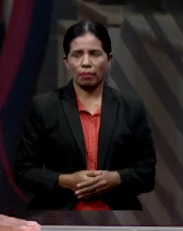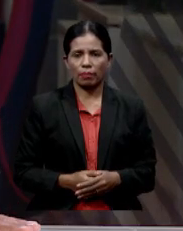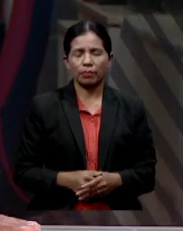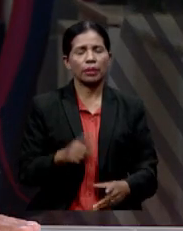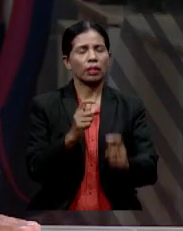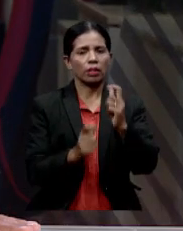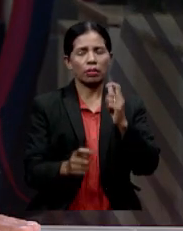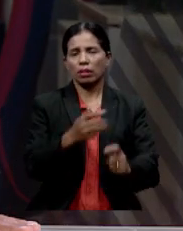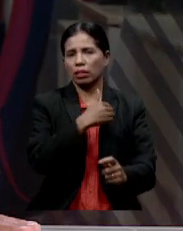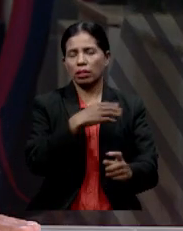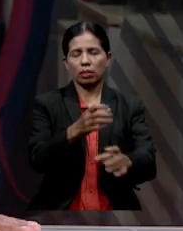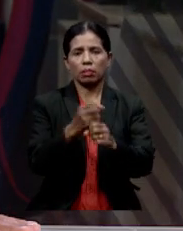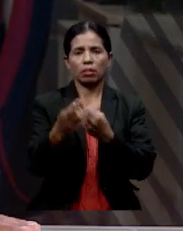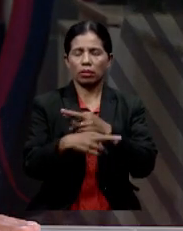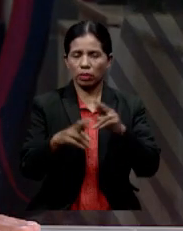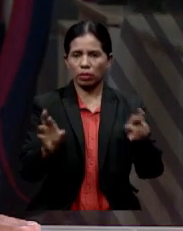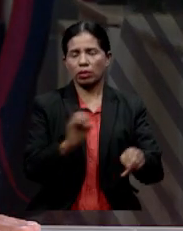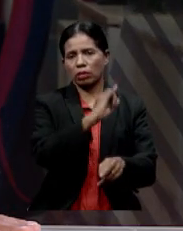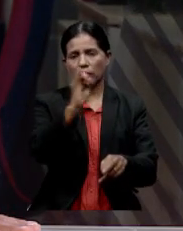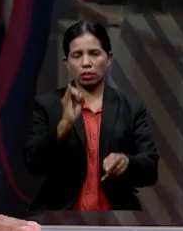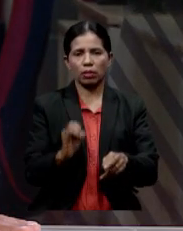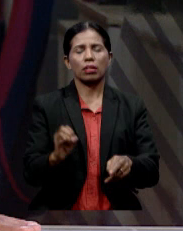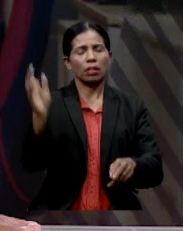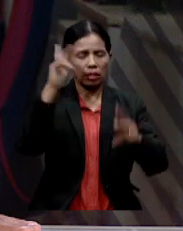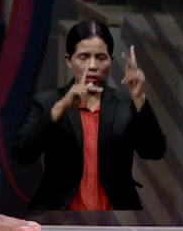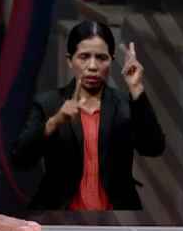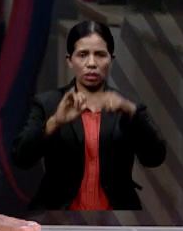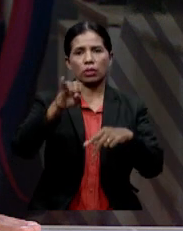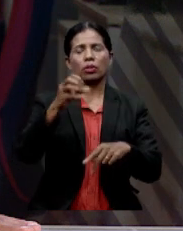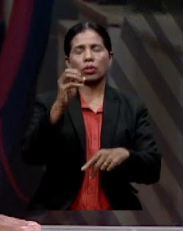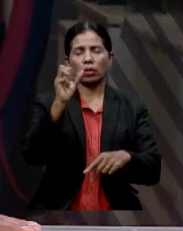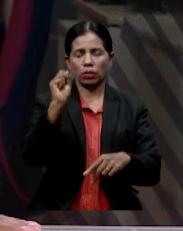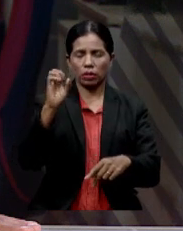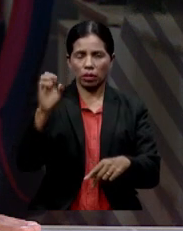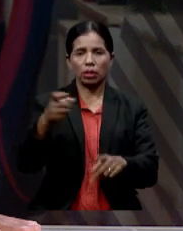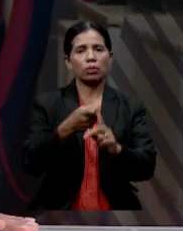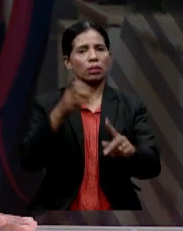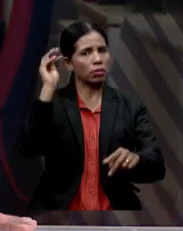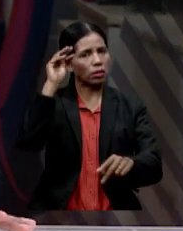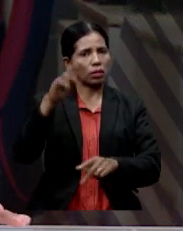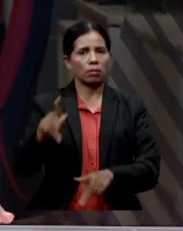Tribunal de Recursos de Auxímo resultado de investigação, caso Zé Bernardo Rossi, Ministério Público.